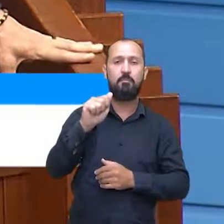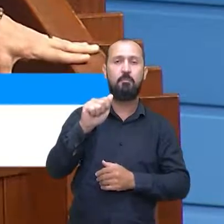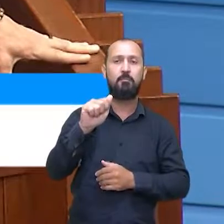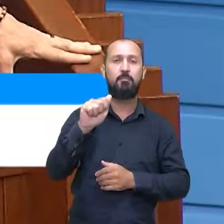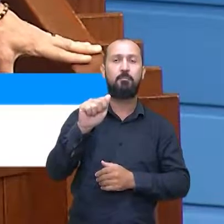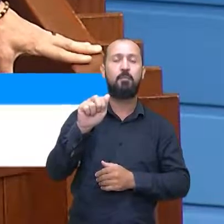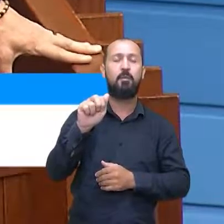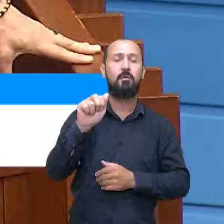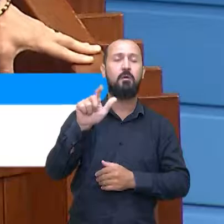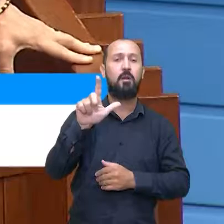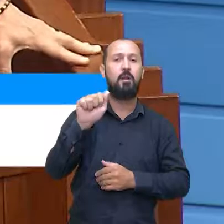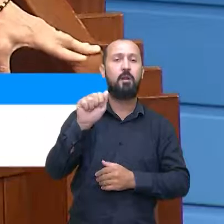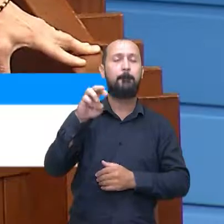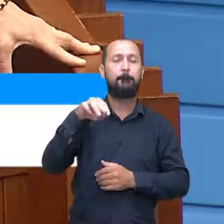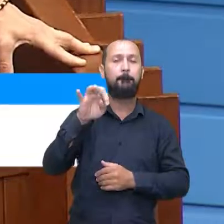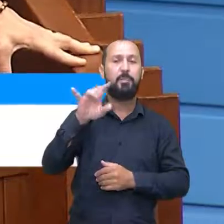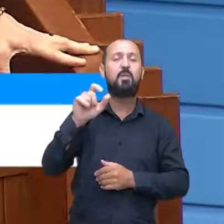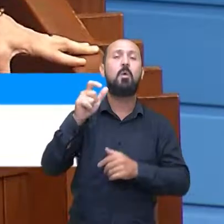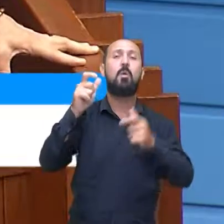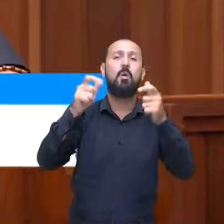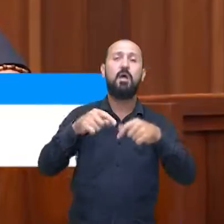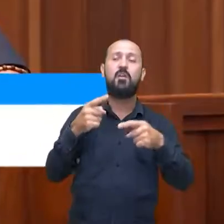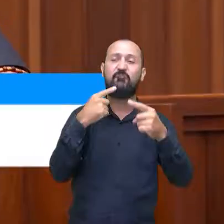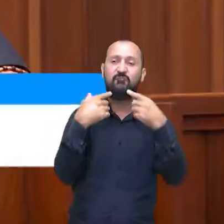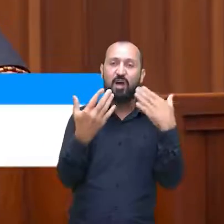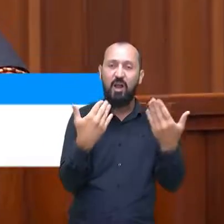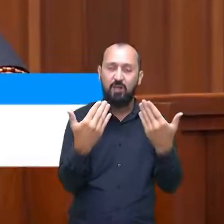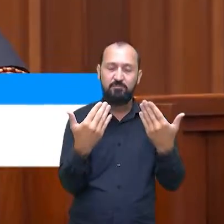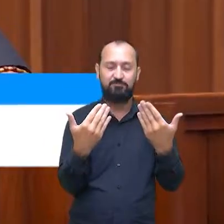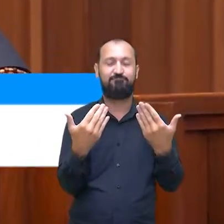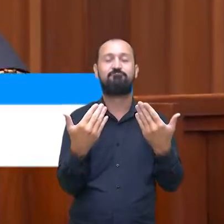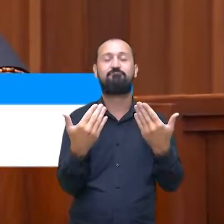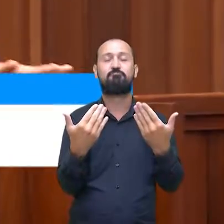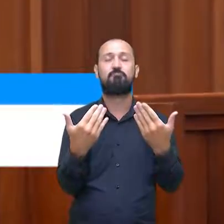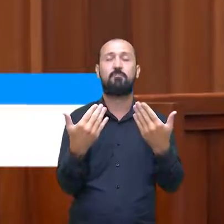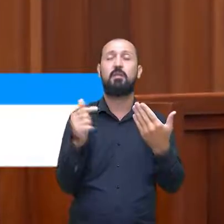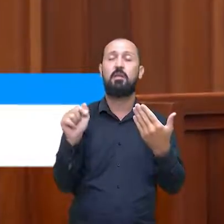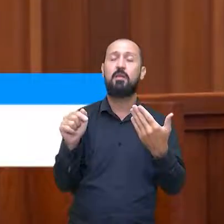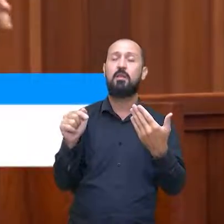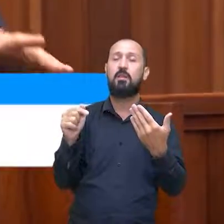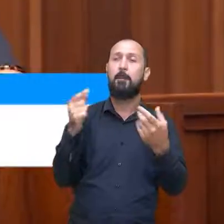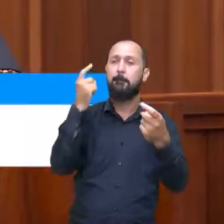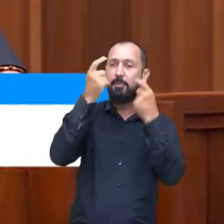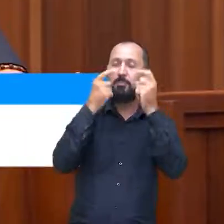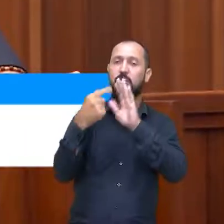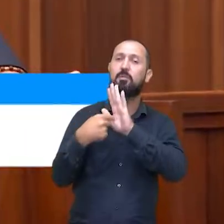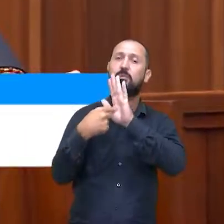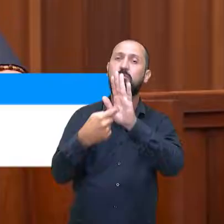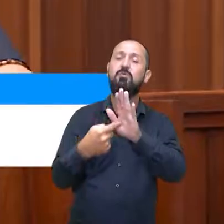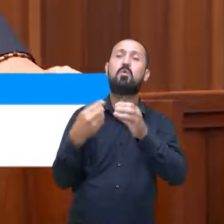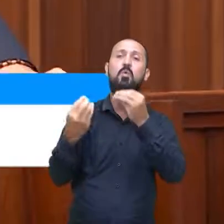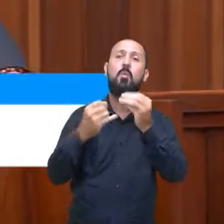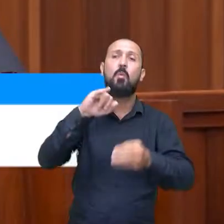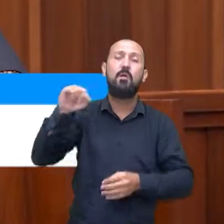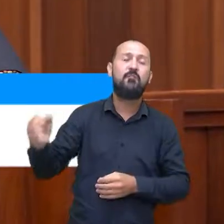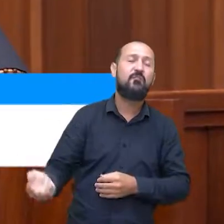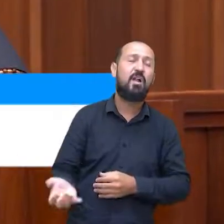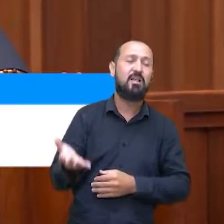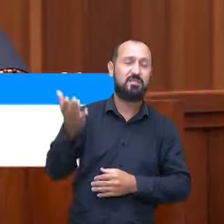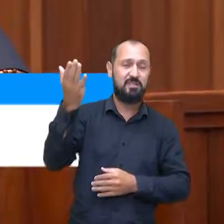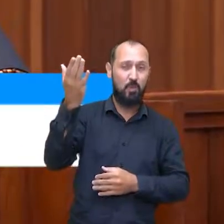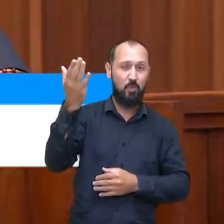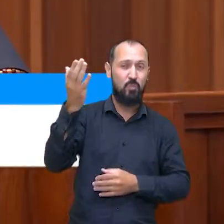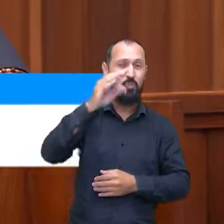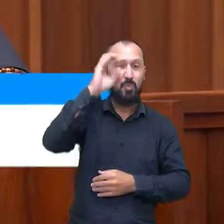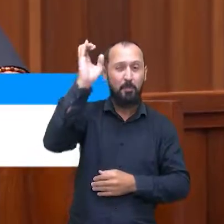de parlamento, é o lugar de parlare. Nesse sentido, ele demonstrou a sua preocupação sobre a inflação